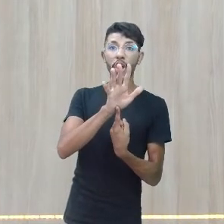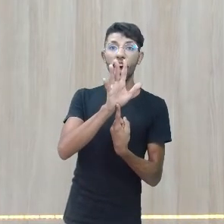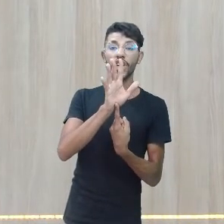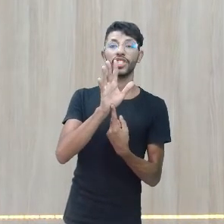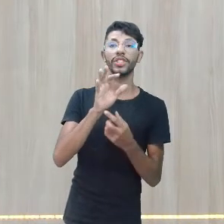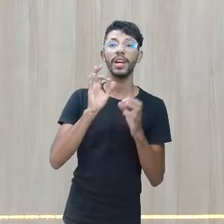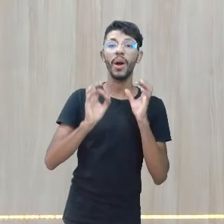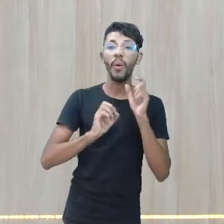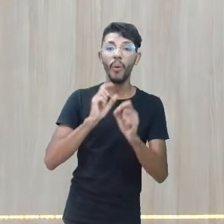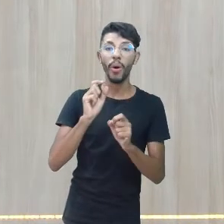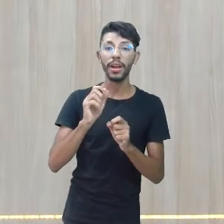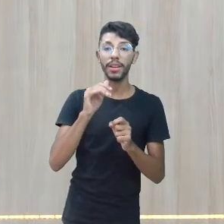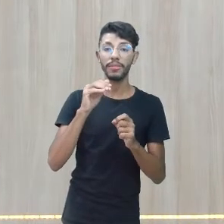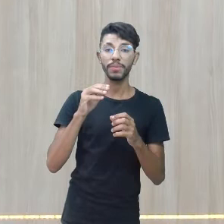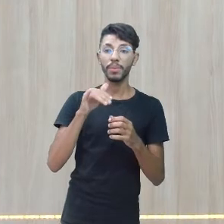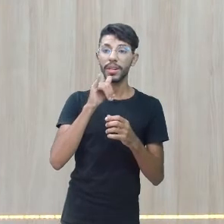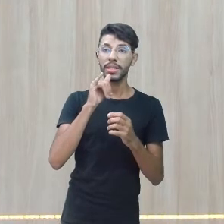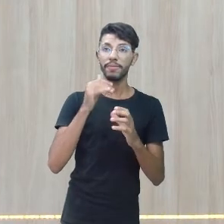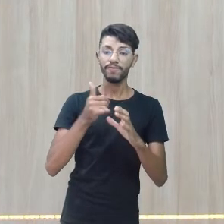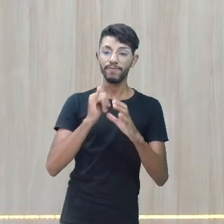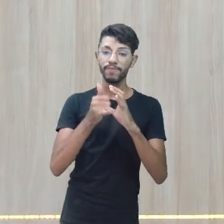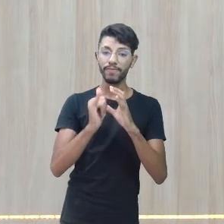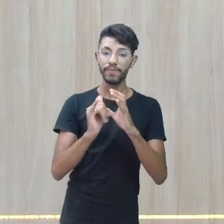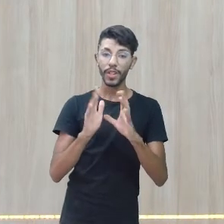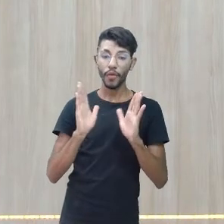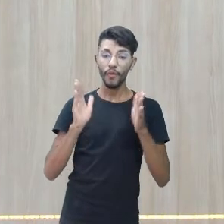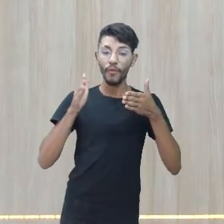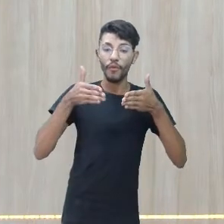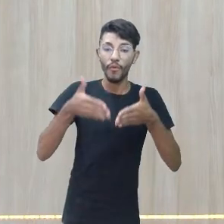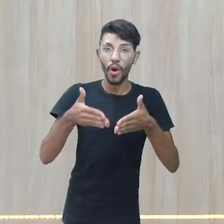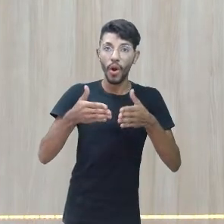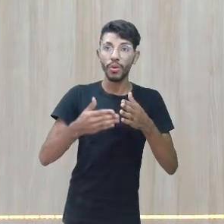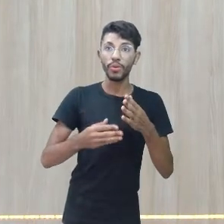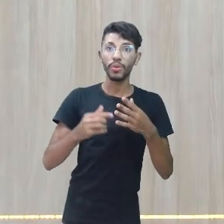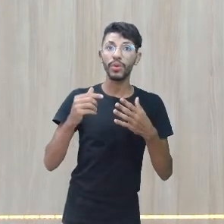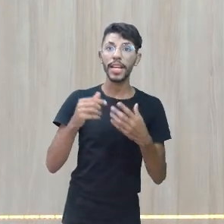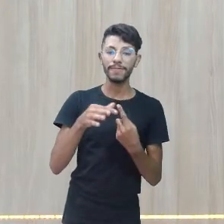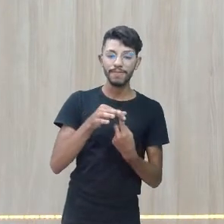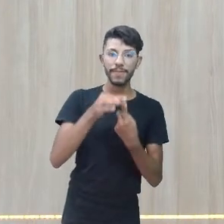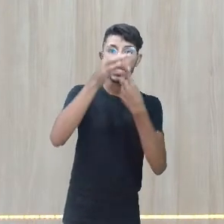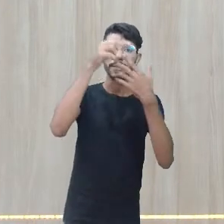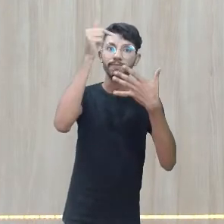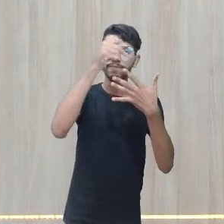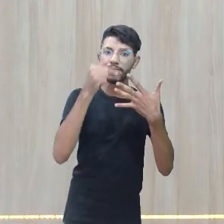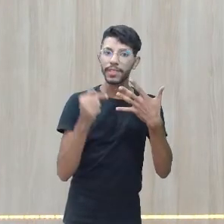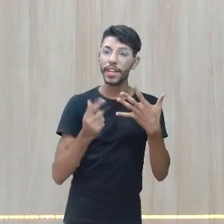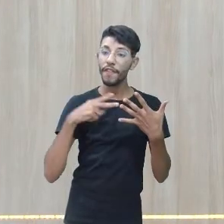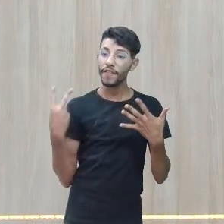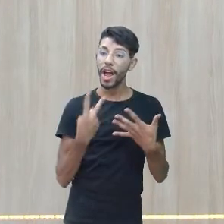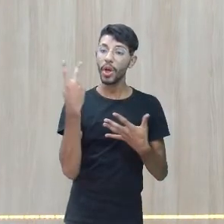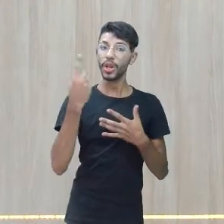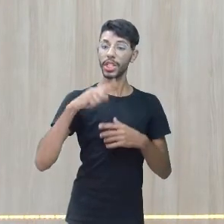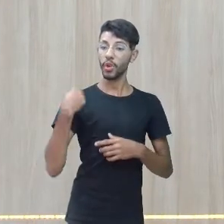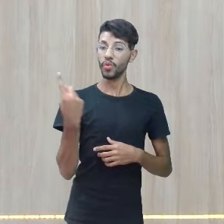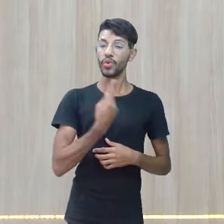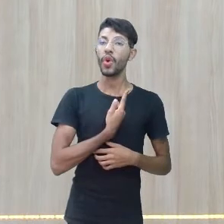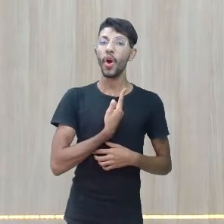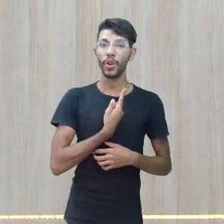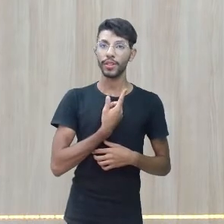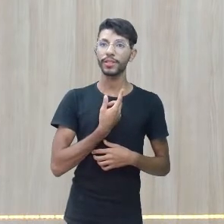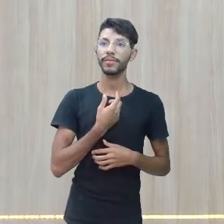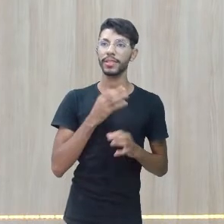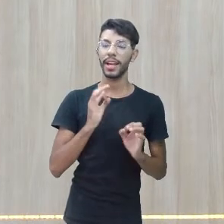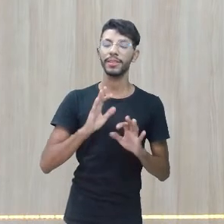não é? desses princípios e valores, assim, valorizando o que é nosso, não é? E